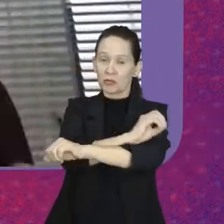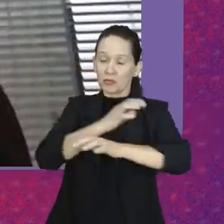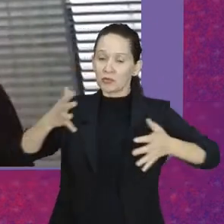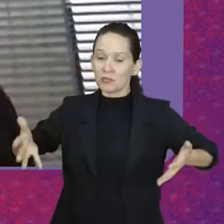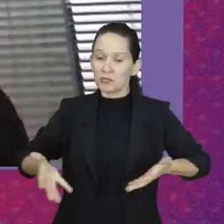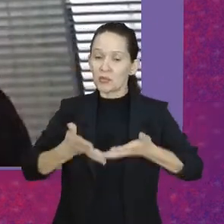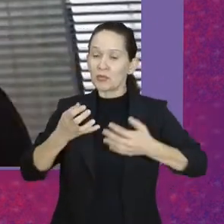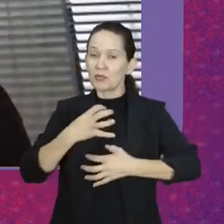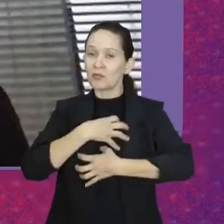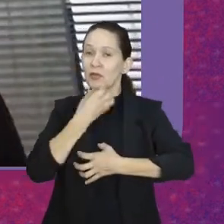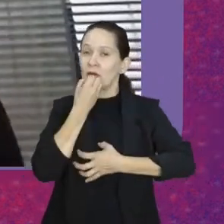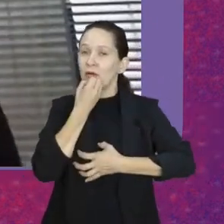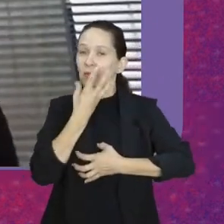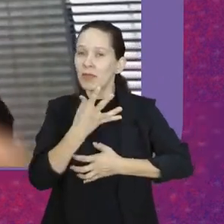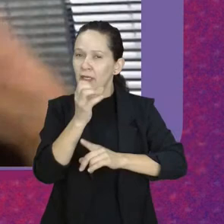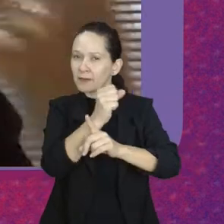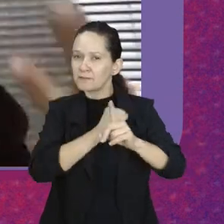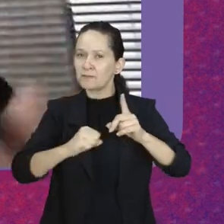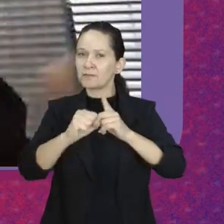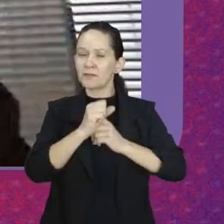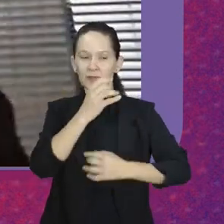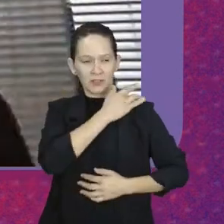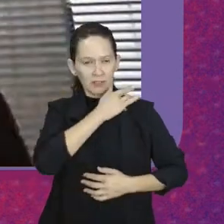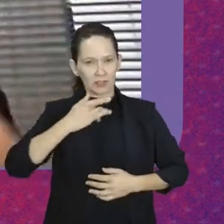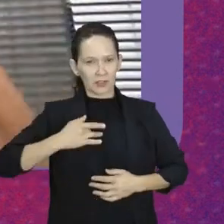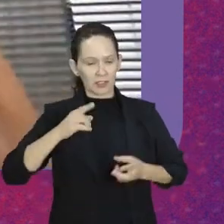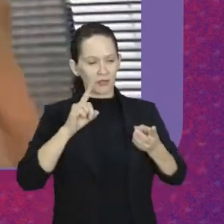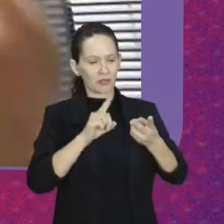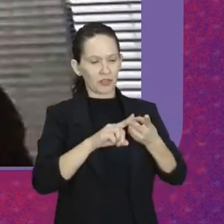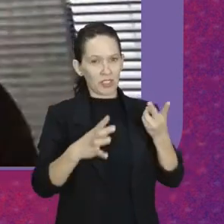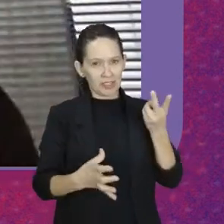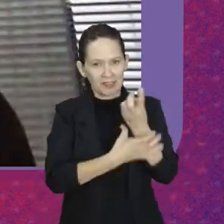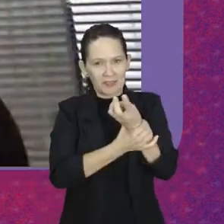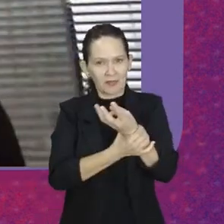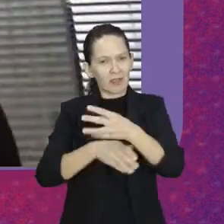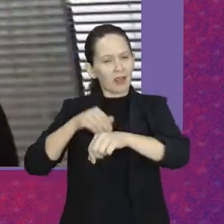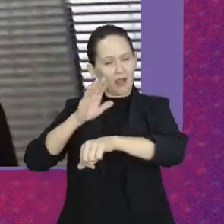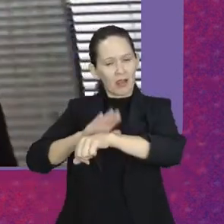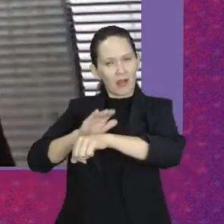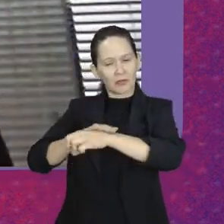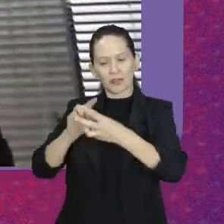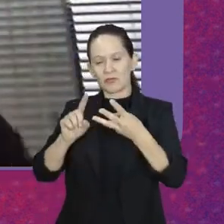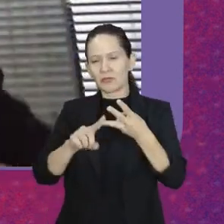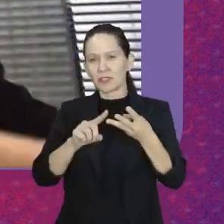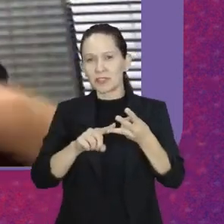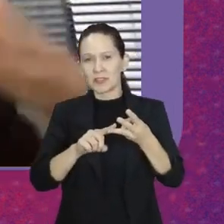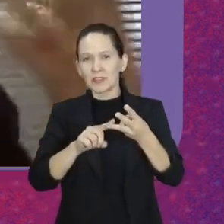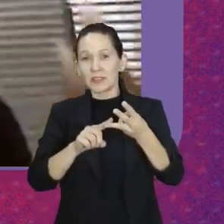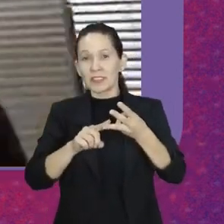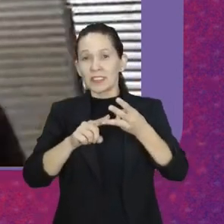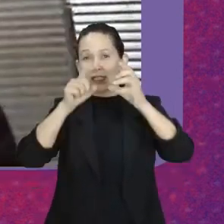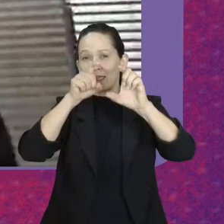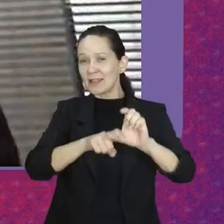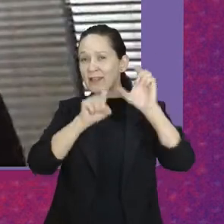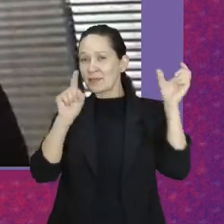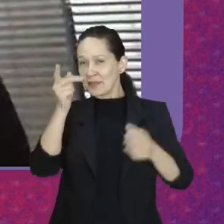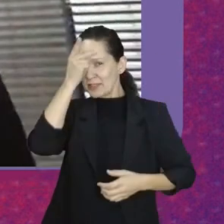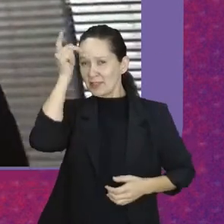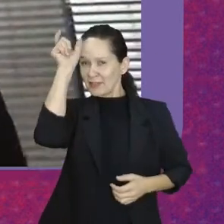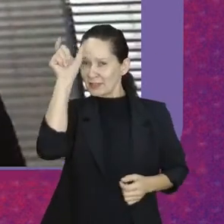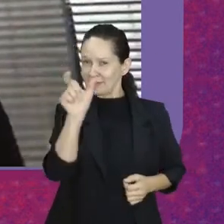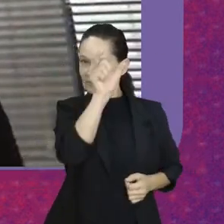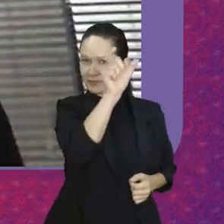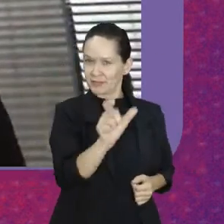promover o bem-estar, saúde, segurança, autonomia, né, independência das